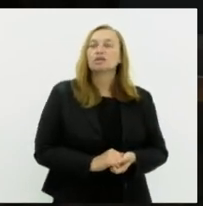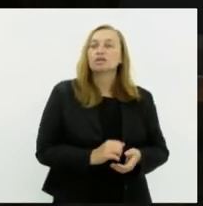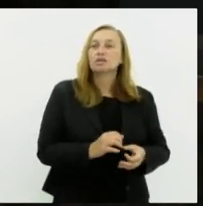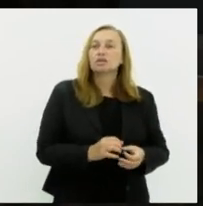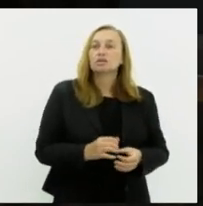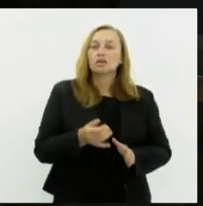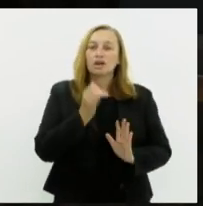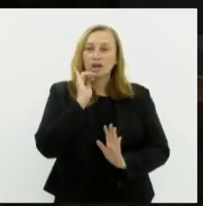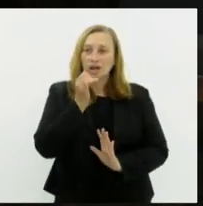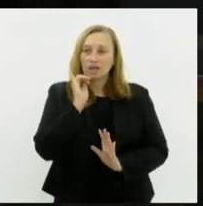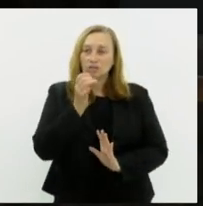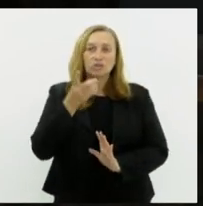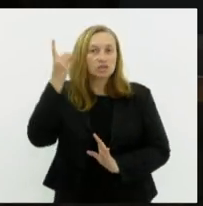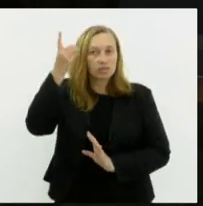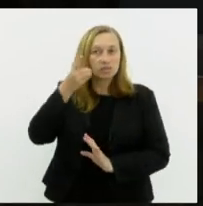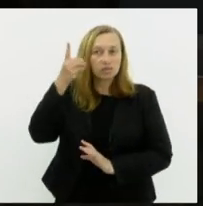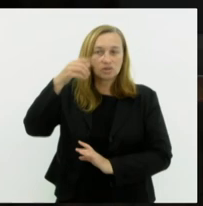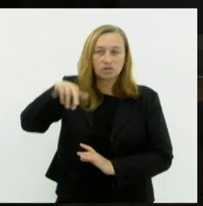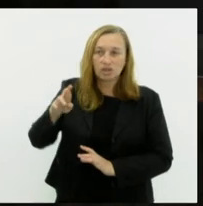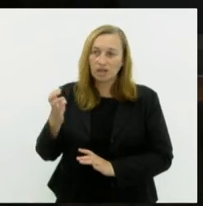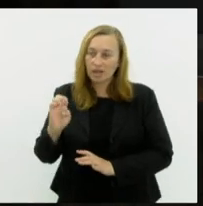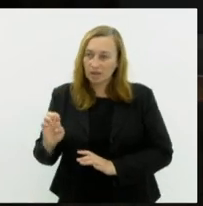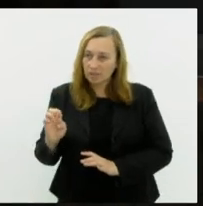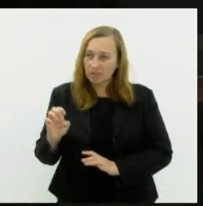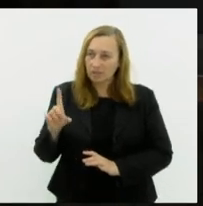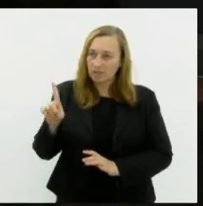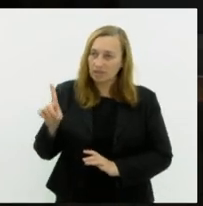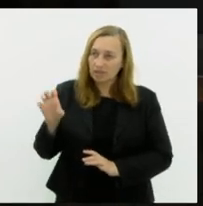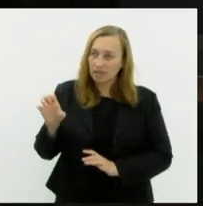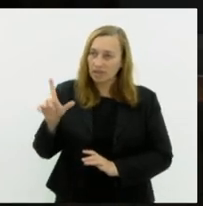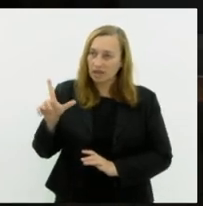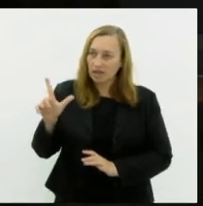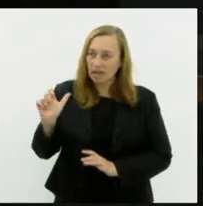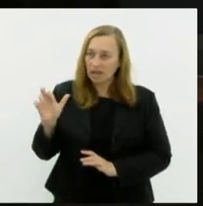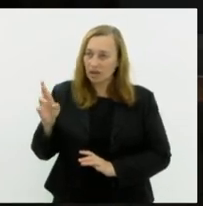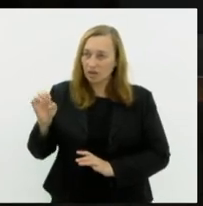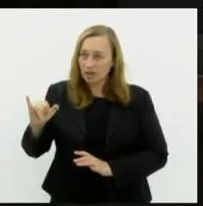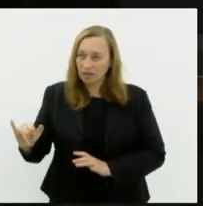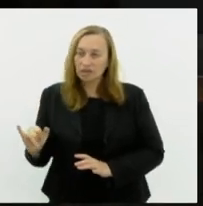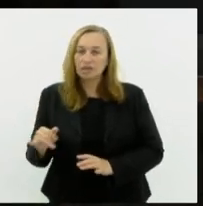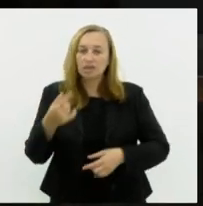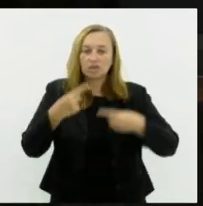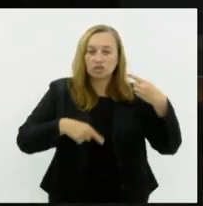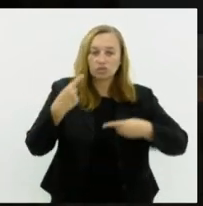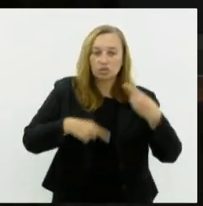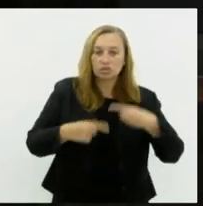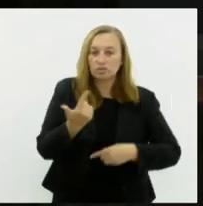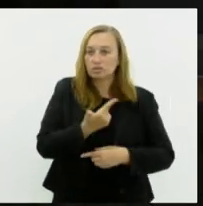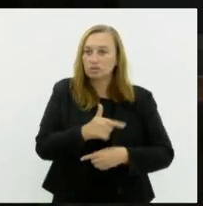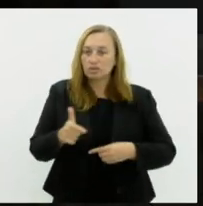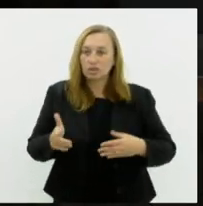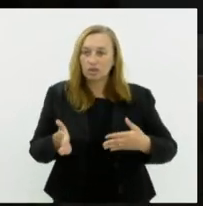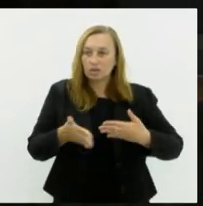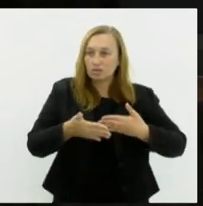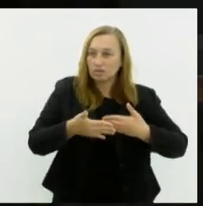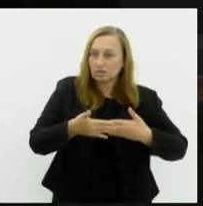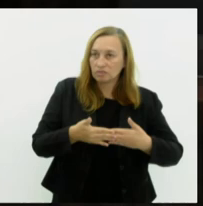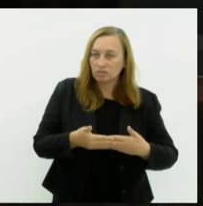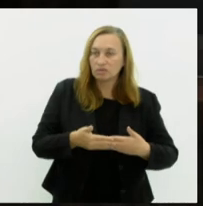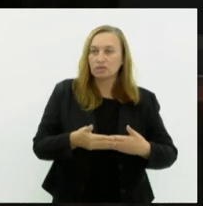juridicidade. Relator, deputado Guilherme Delaroli. Em discussão. Não havendo quem queira